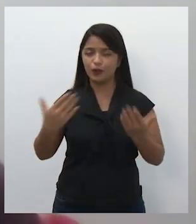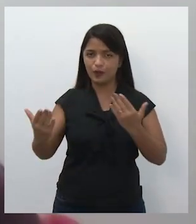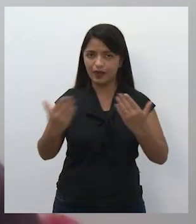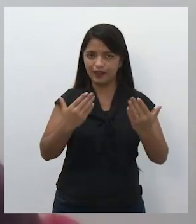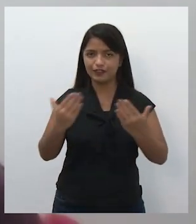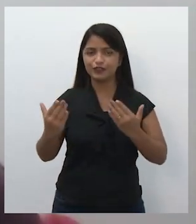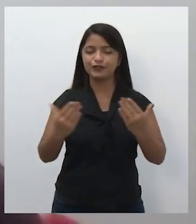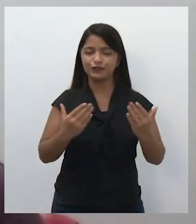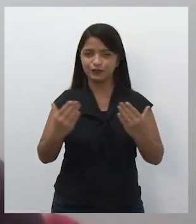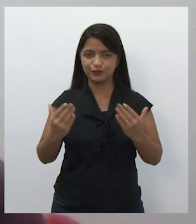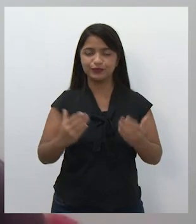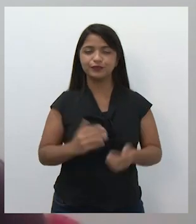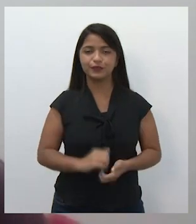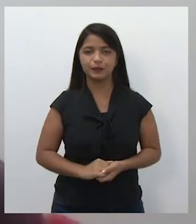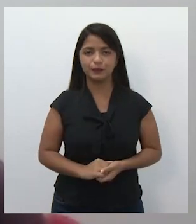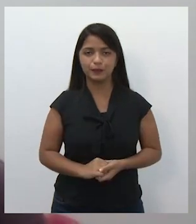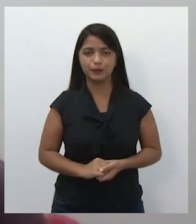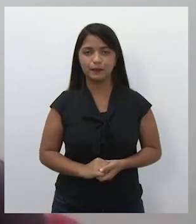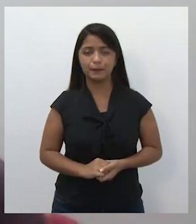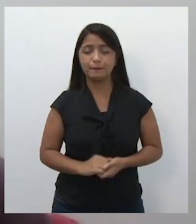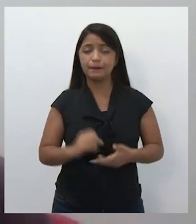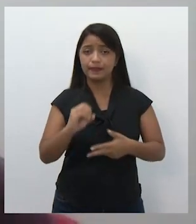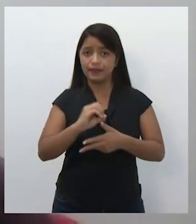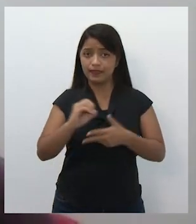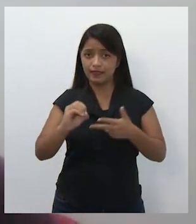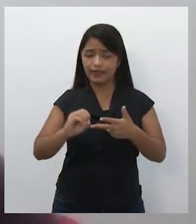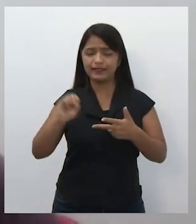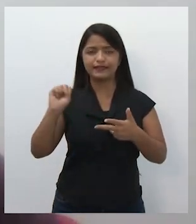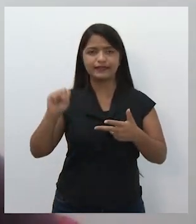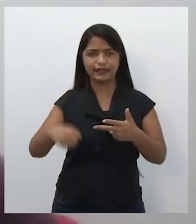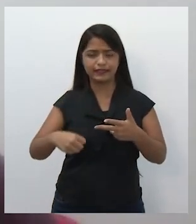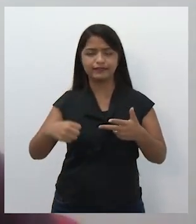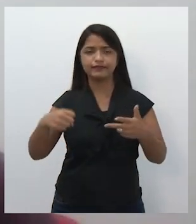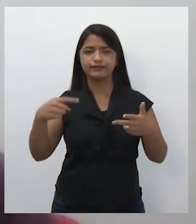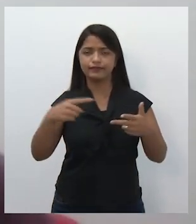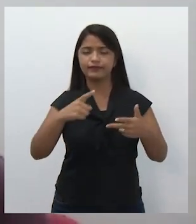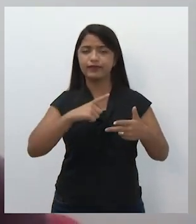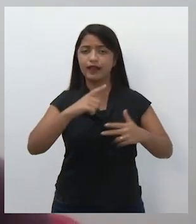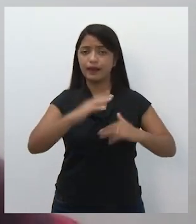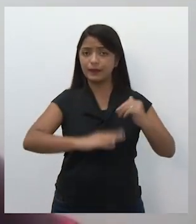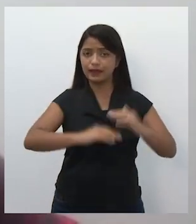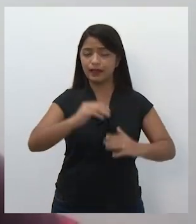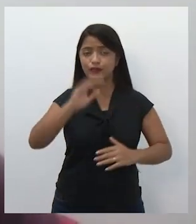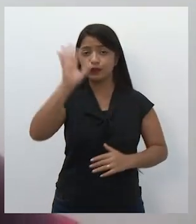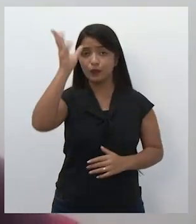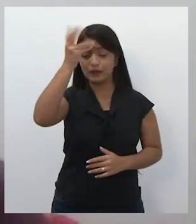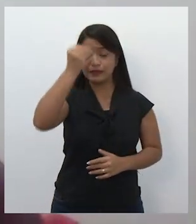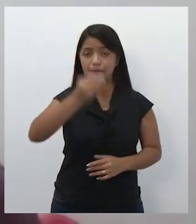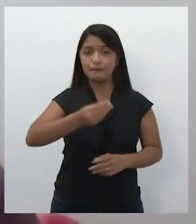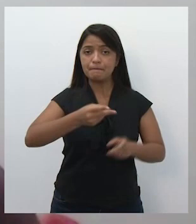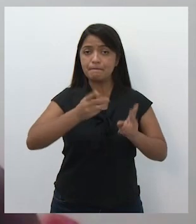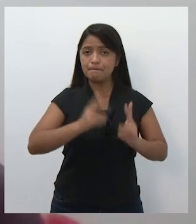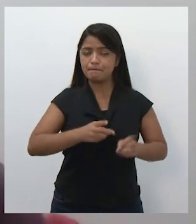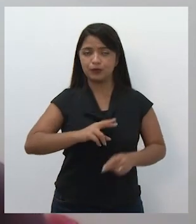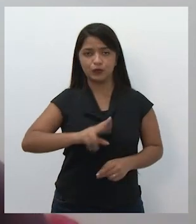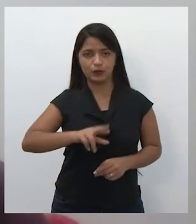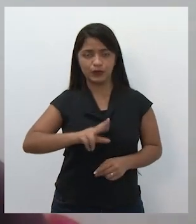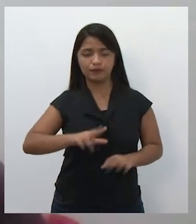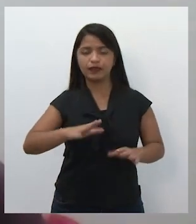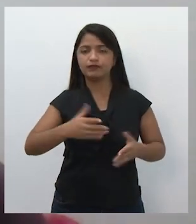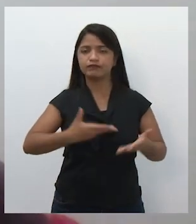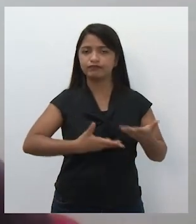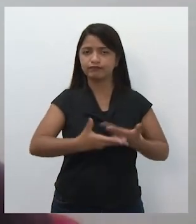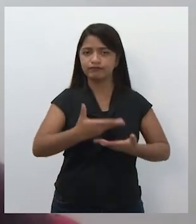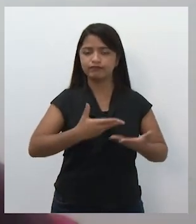de referência do Enem, e sim, o Enem tem habilidades e competências que não são exatamente as mesmas, mas esse diálogo existe, porque de